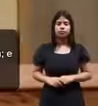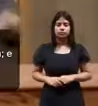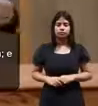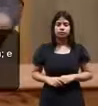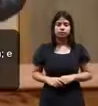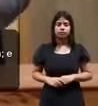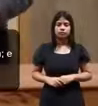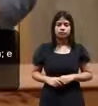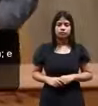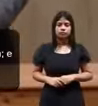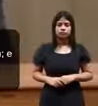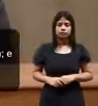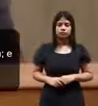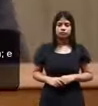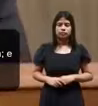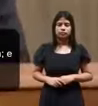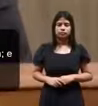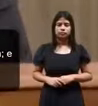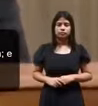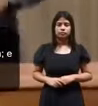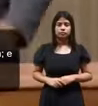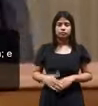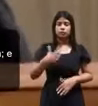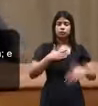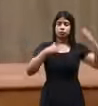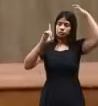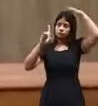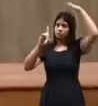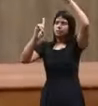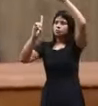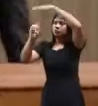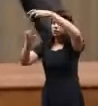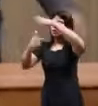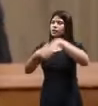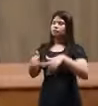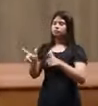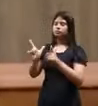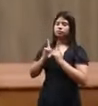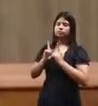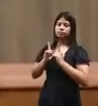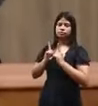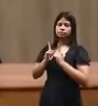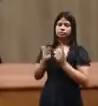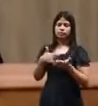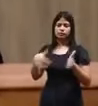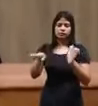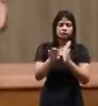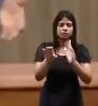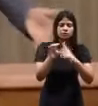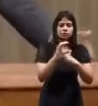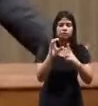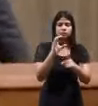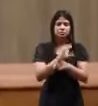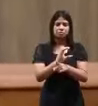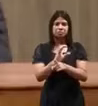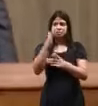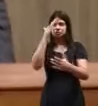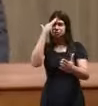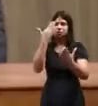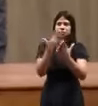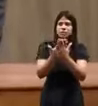quero oferecer ao meu rei, que está vivo, culto morto. Eu não venho para cá com espírito rei de